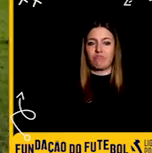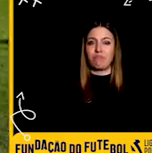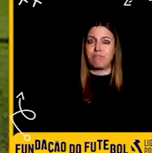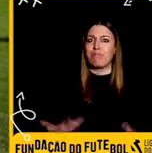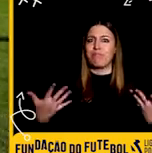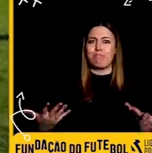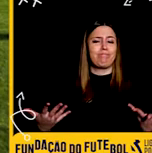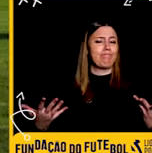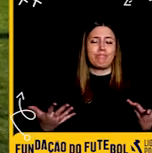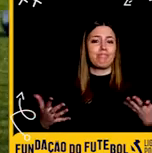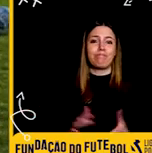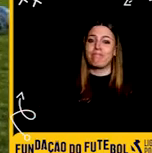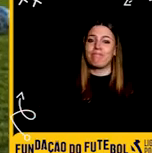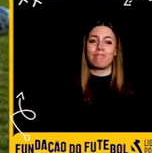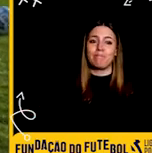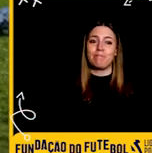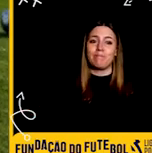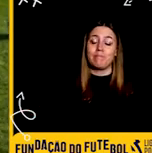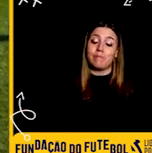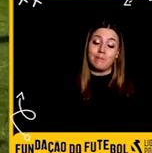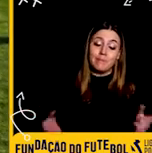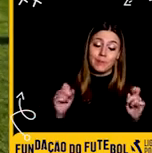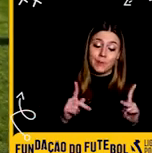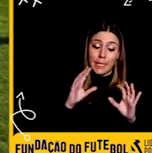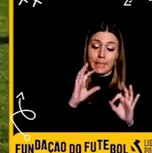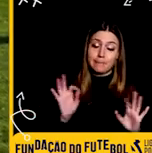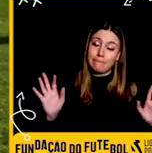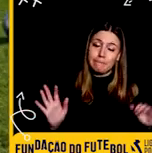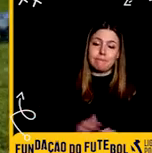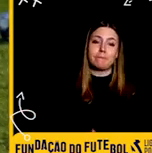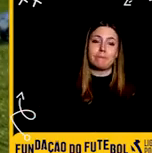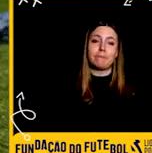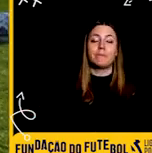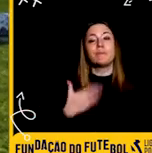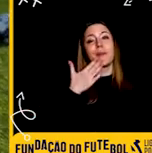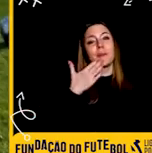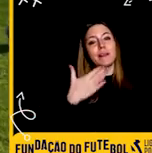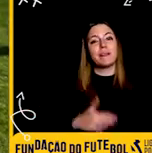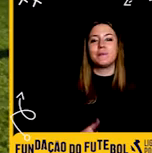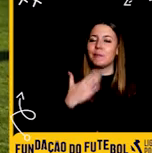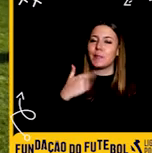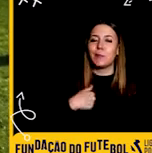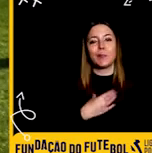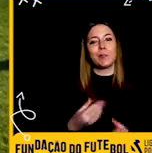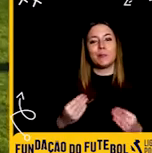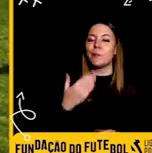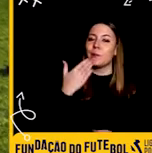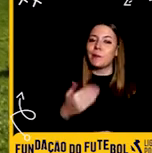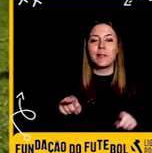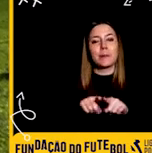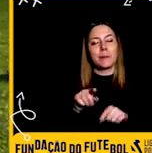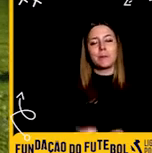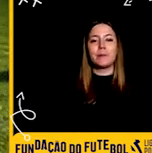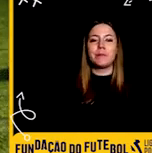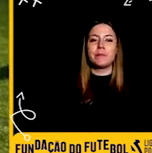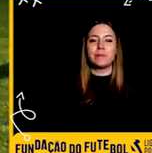E é isto! Merecia, ó Pedro. Merecia um pontinho. Esta merecia. Muito obrigado. Obrigado eu. Foi um gosto. Obrigado,